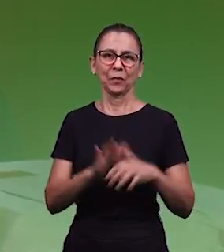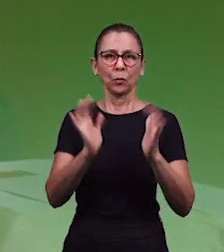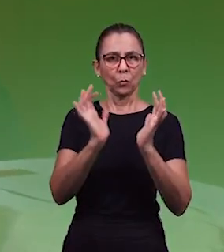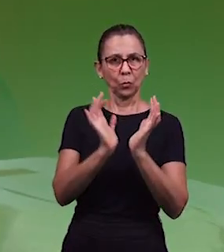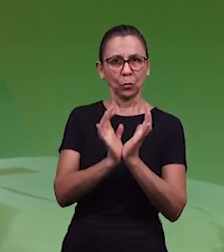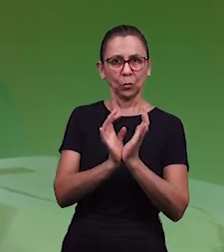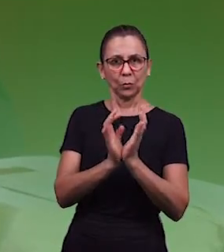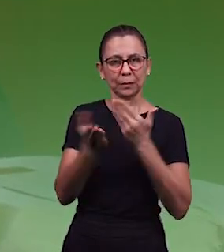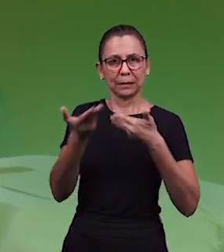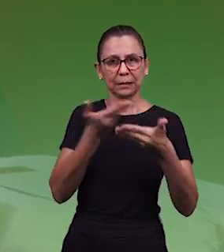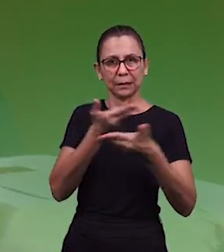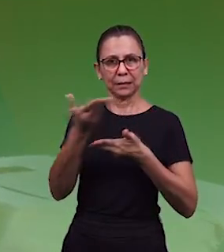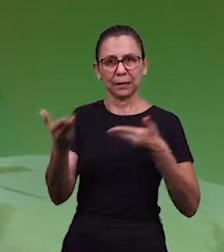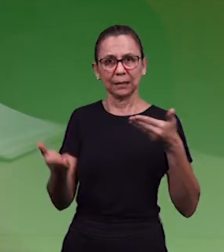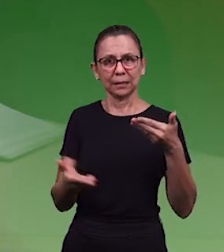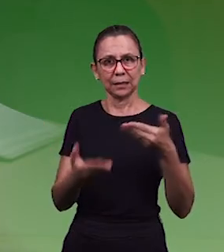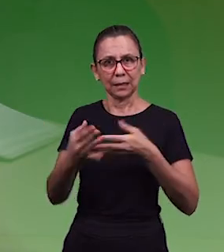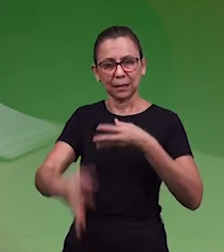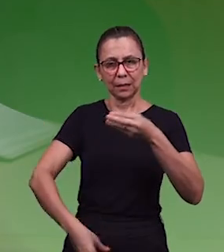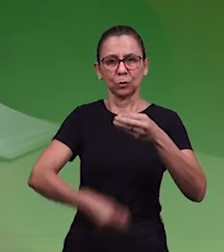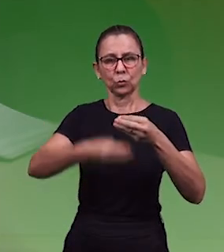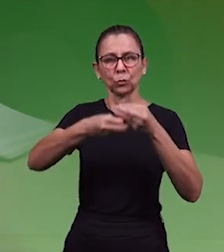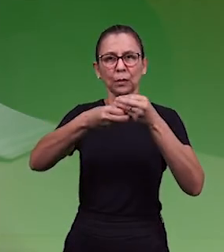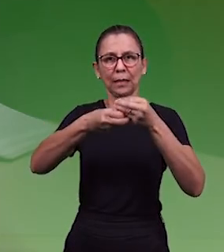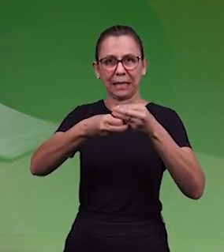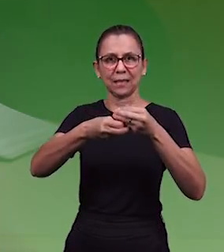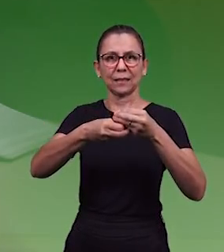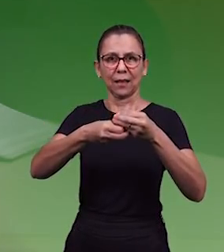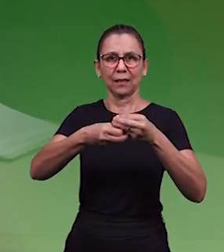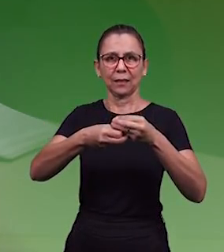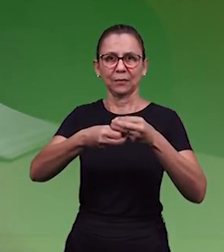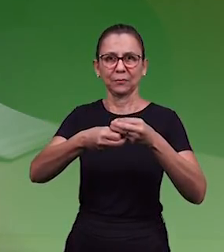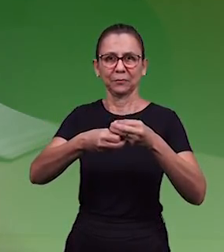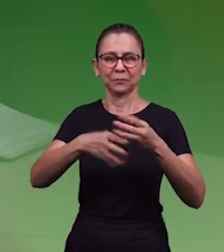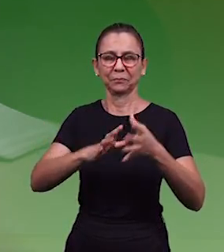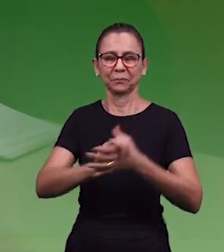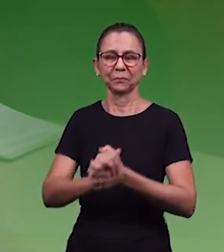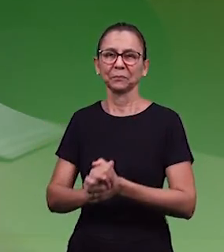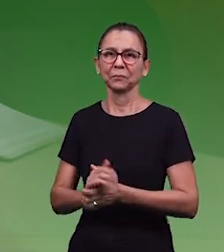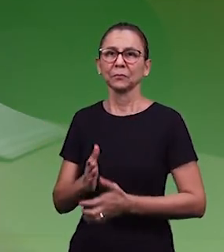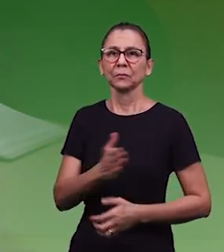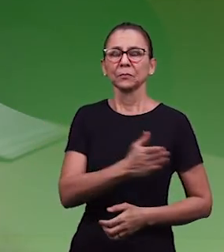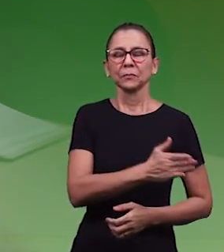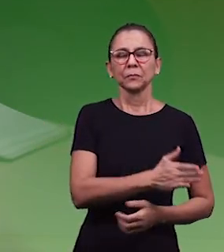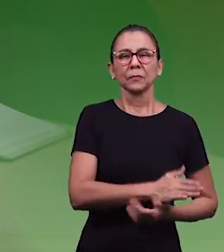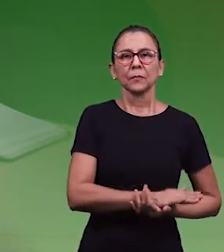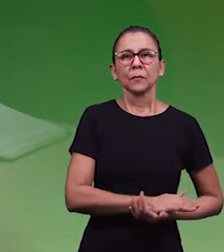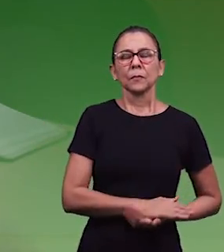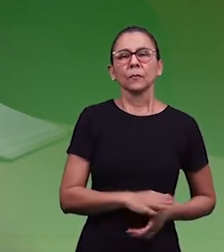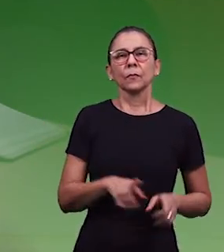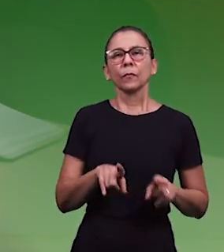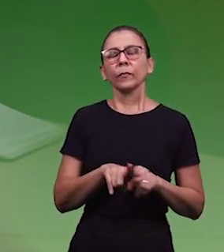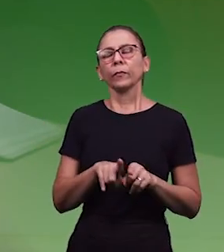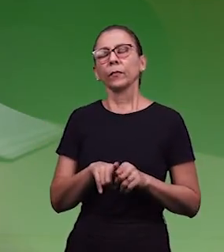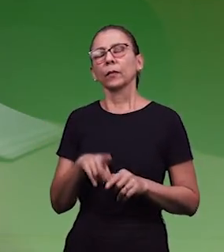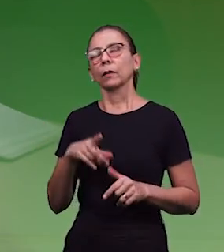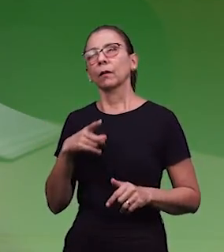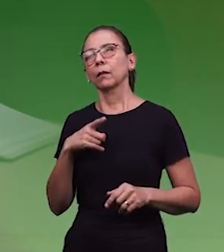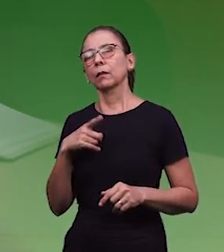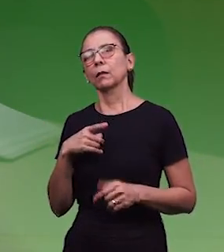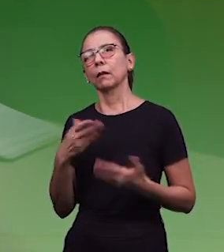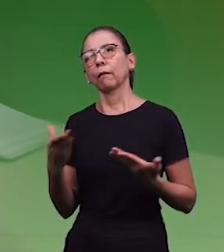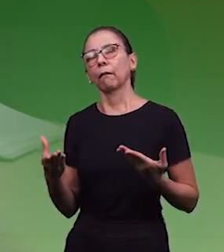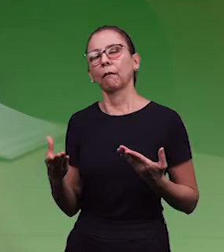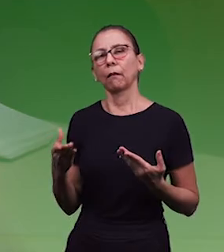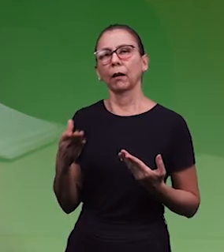igreja. Glória a Deus. Há uma abordagem, né, que se faz, e não